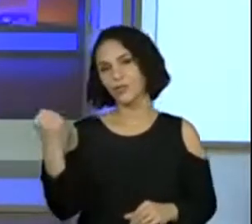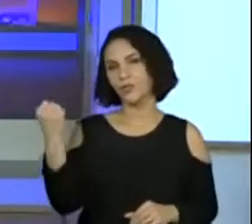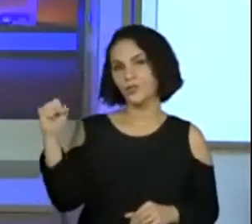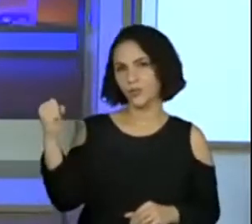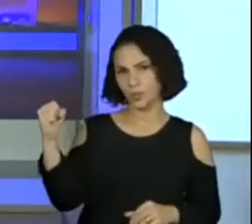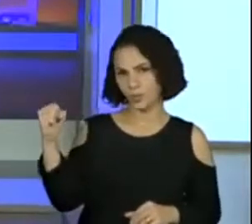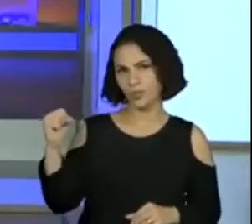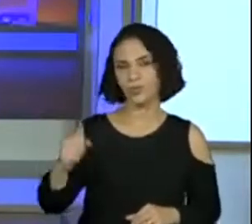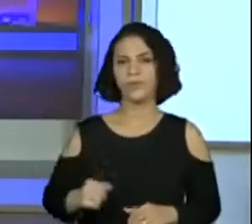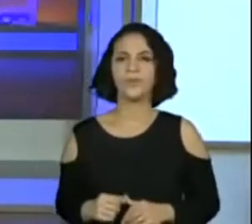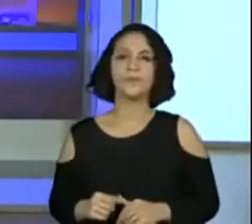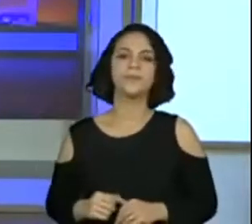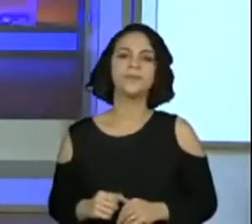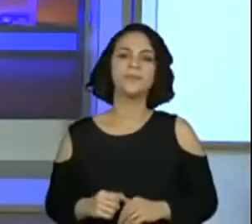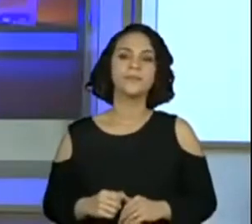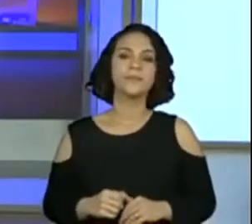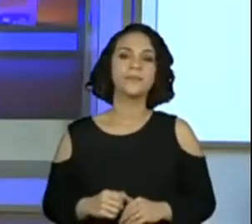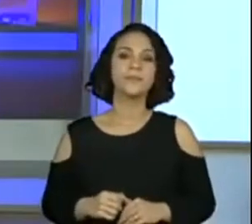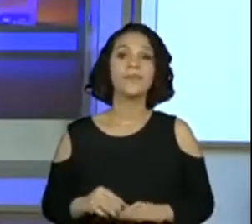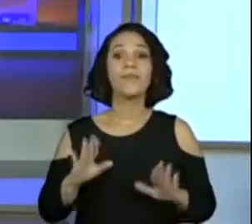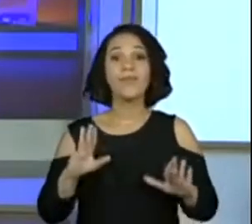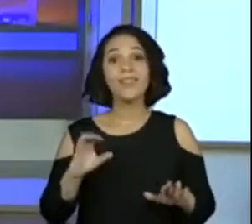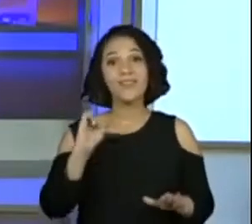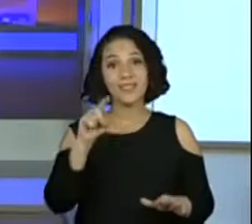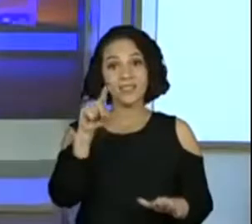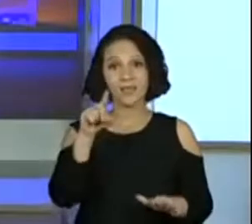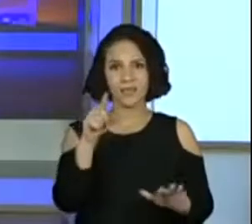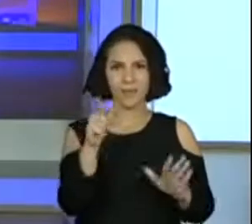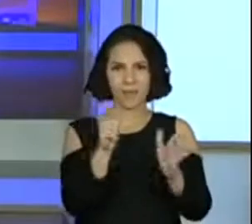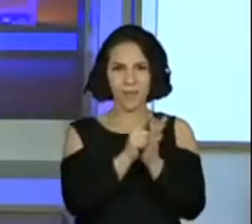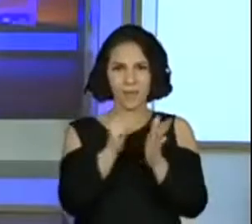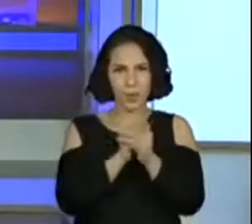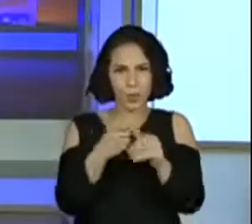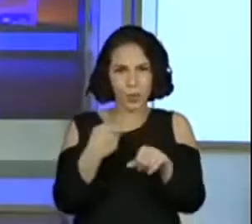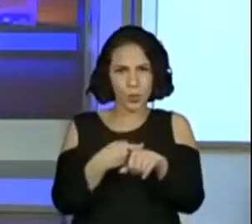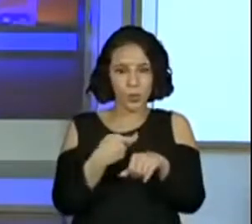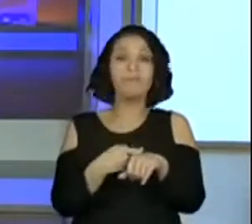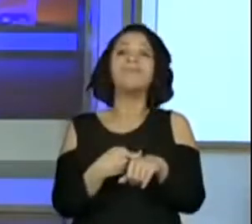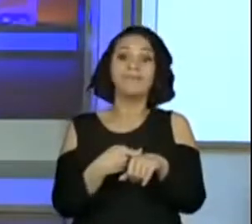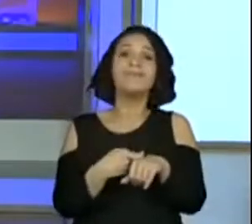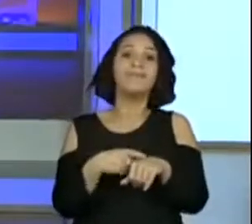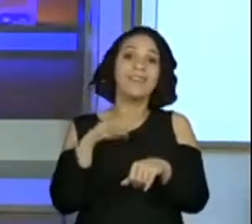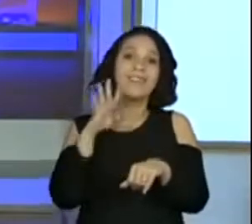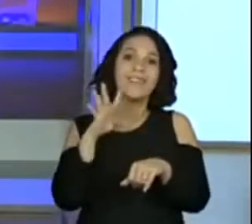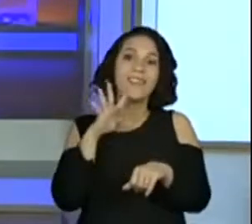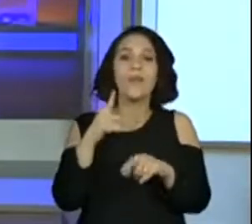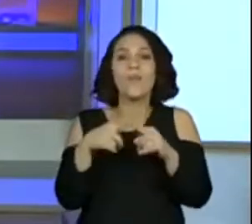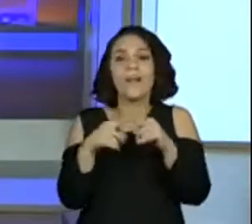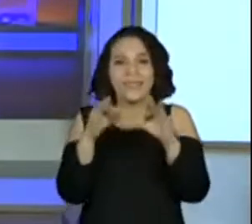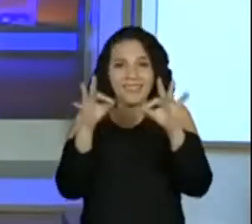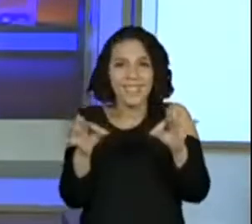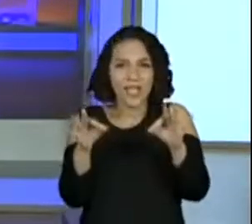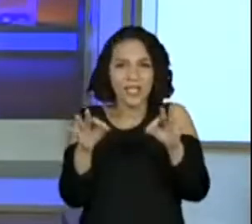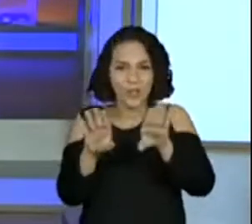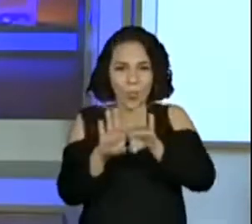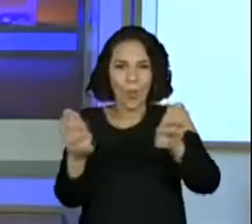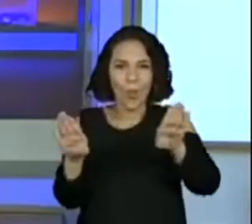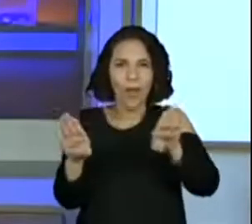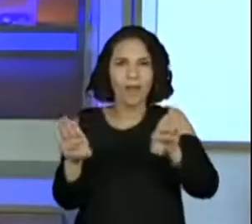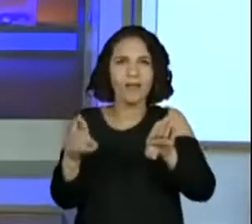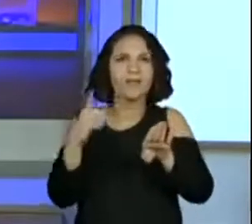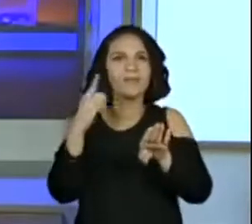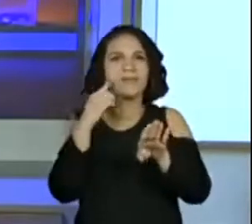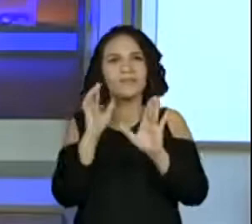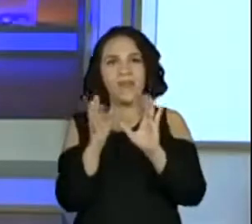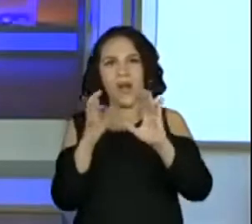7 e o 8. Se vocês fizerem num pedaço de papelão, fica mais legal, porque ele fica retinho. Ele não fica com essa